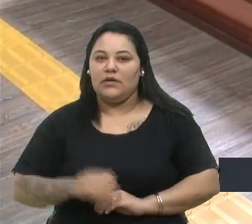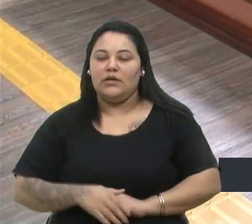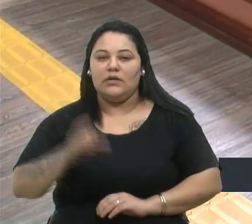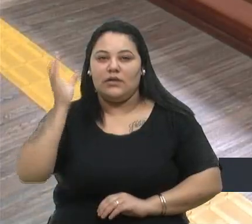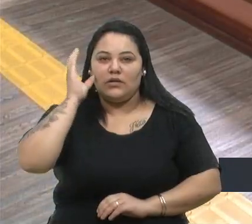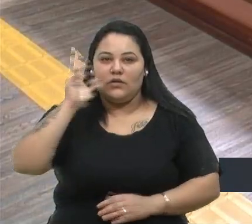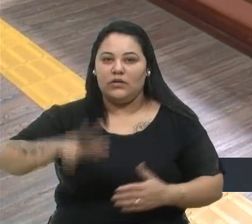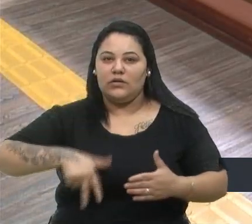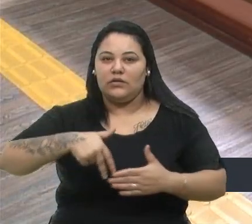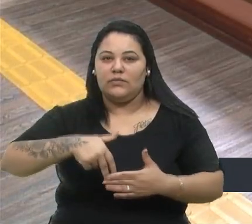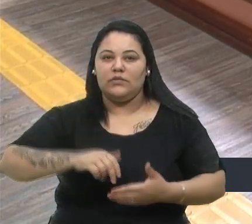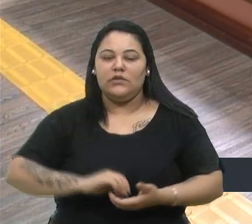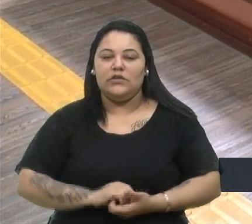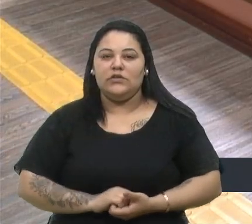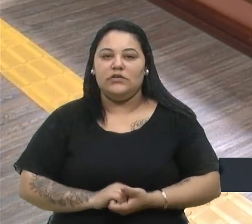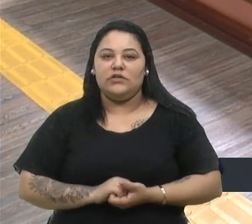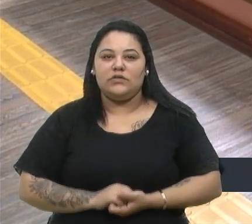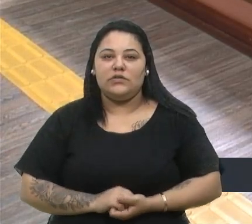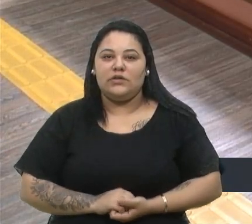Dori na tribuna.